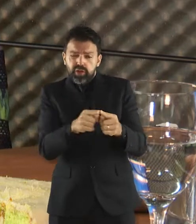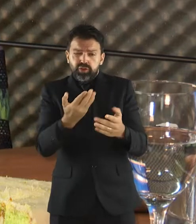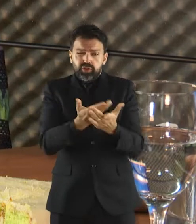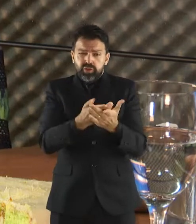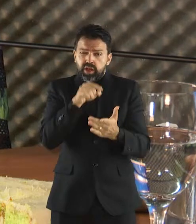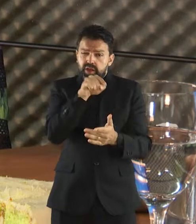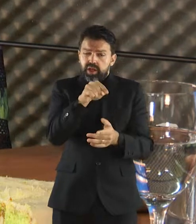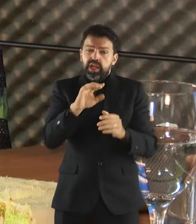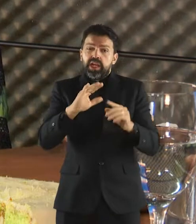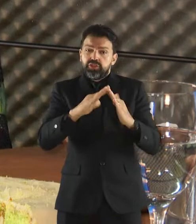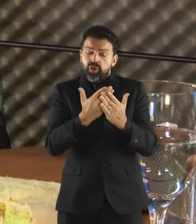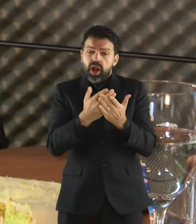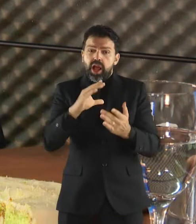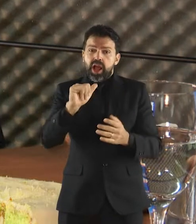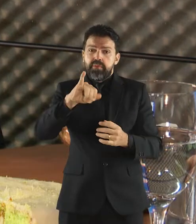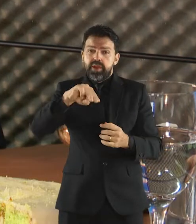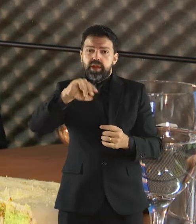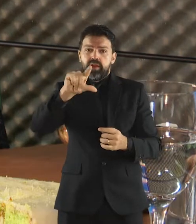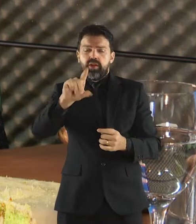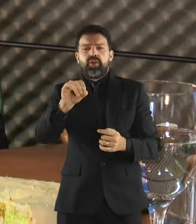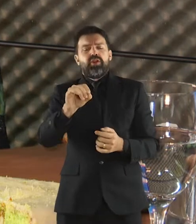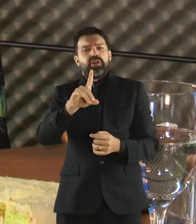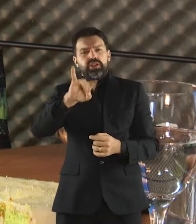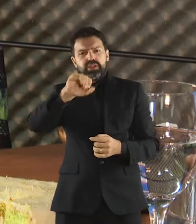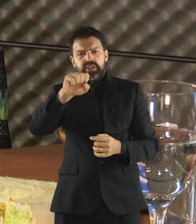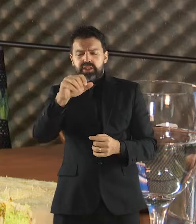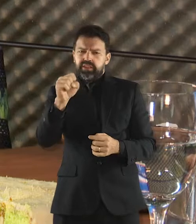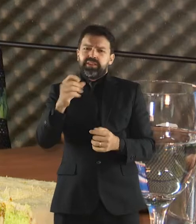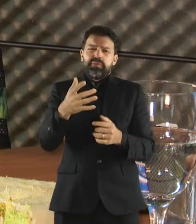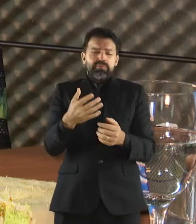dizem, uma época áurea, né, da escola